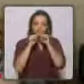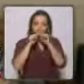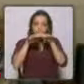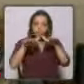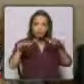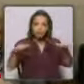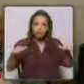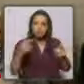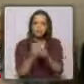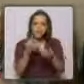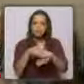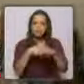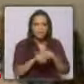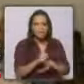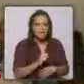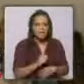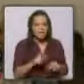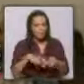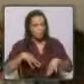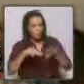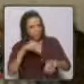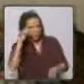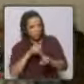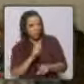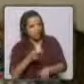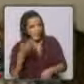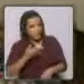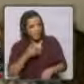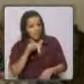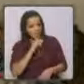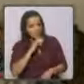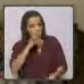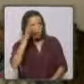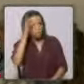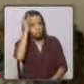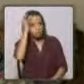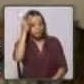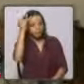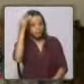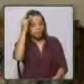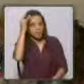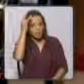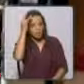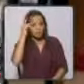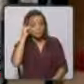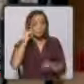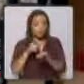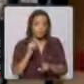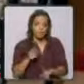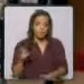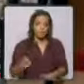E porquê é que estão a fazer isso? Pronto, é uma manta dos direitos. Vai começando a ficar estas ideias neles e é esse o